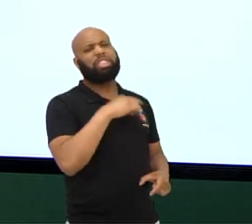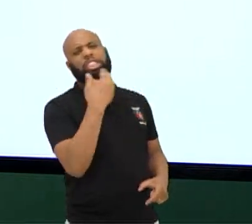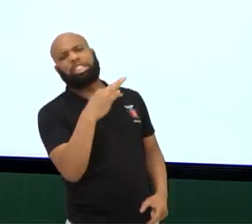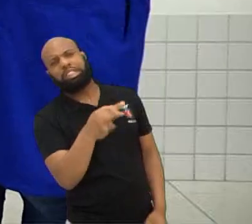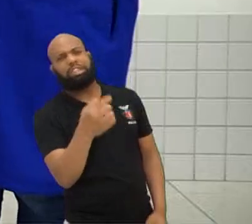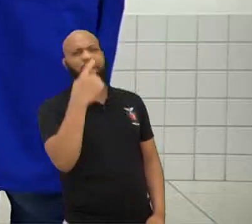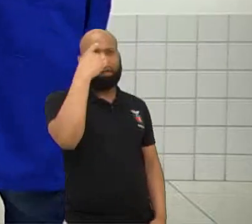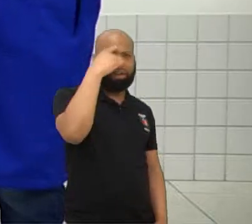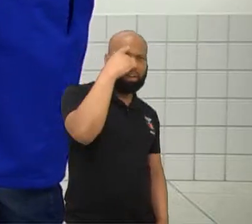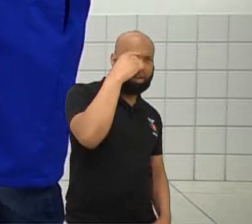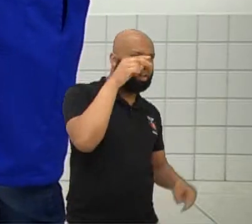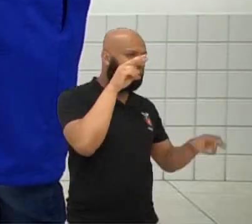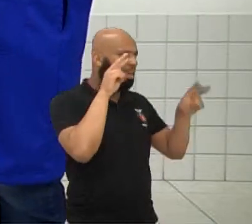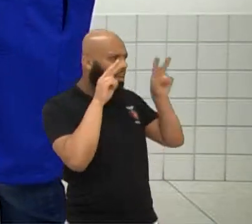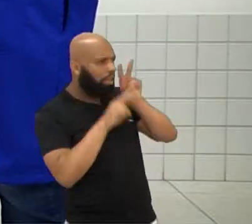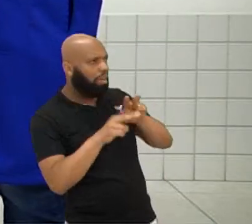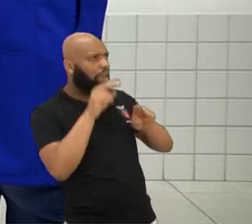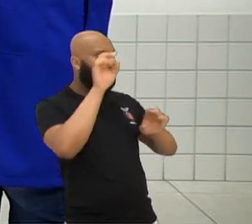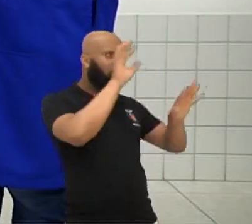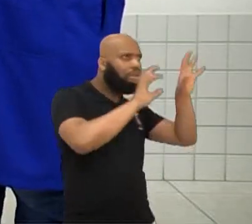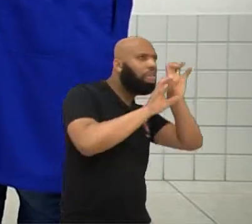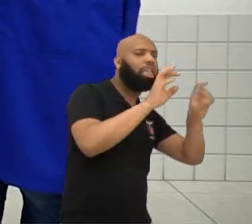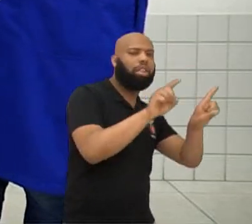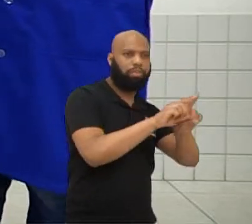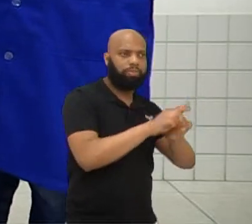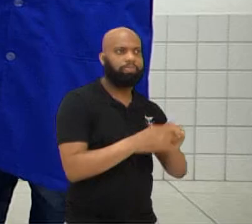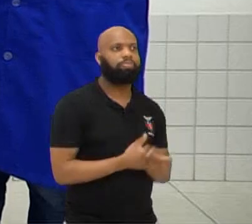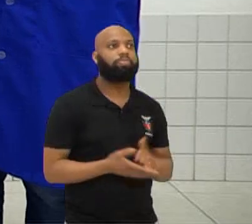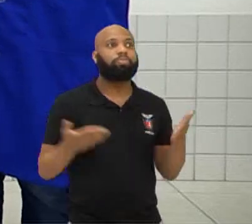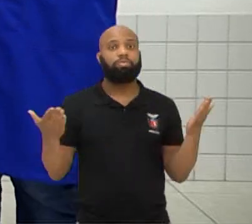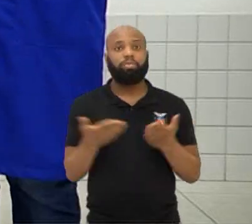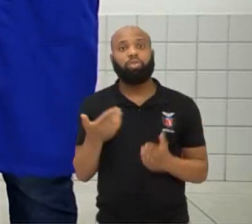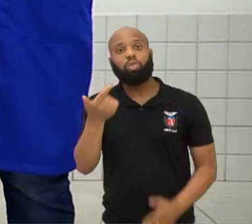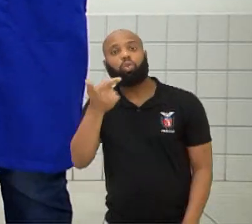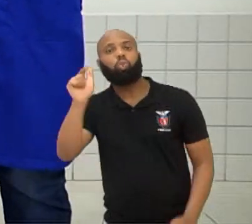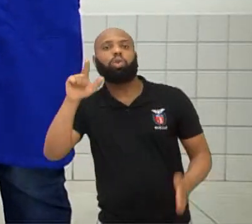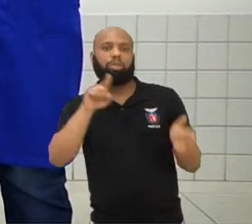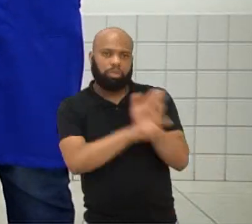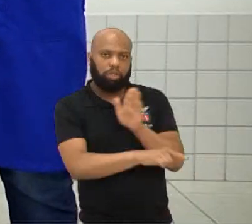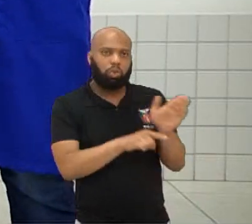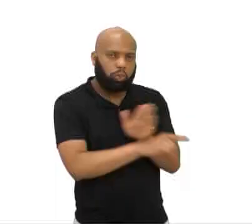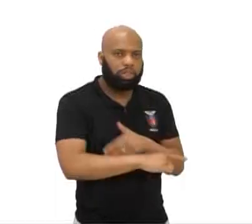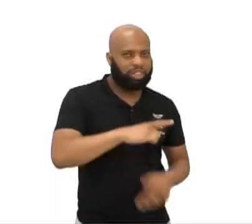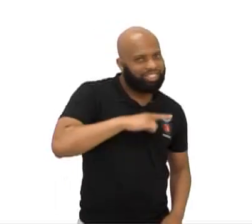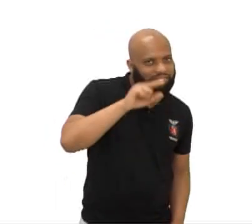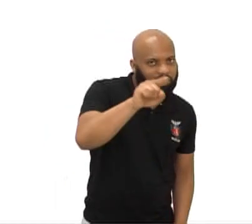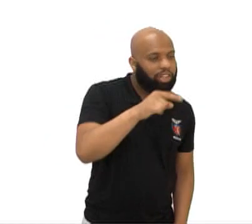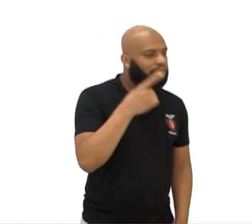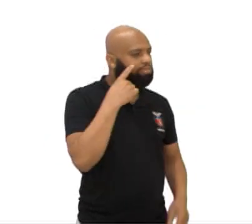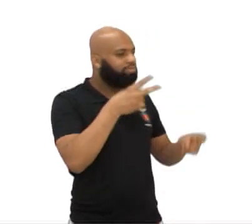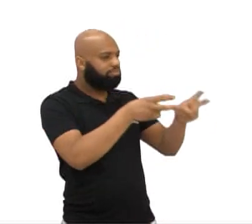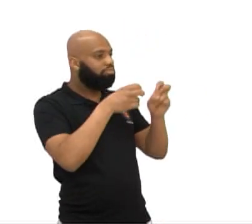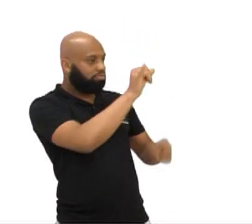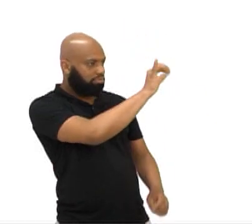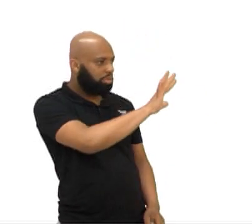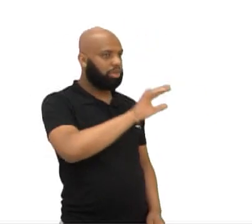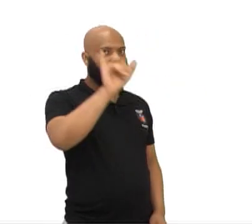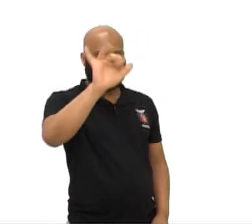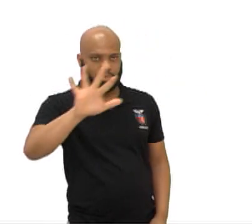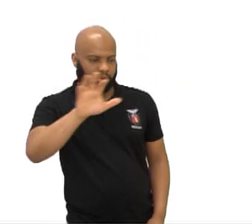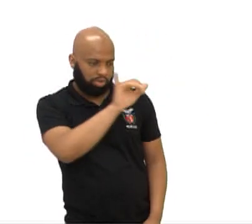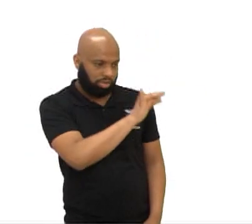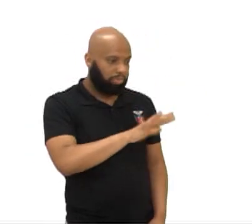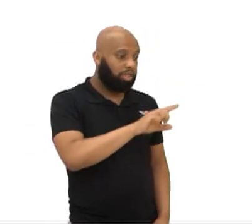desconforto. Então, vamos lá? Vamos lá, então. Um exercício para vocês aí, queridos estudantes. Ó, observe as imagens a seguir e